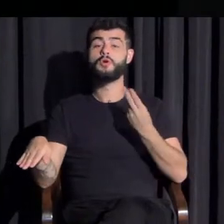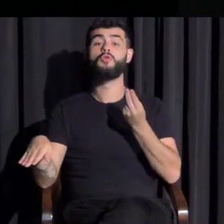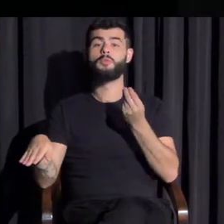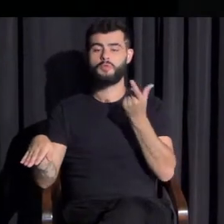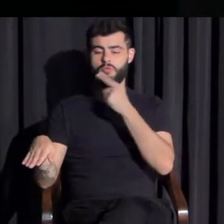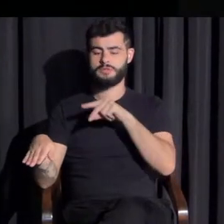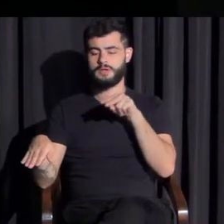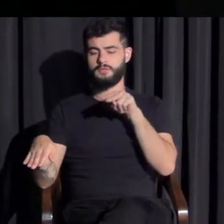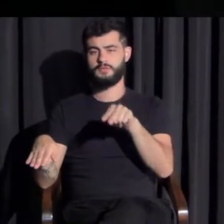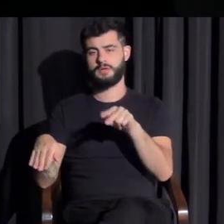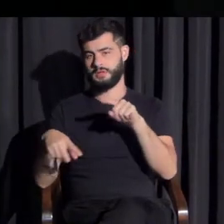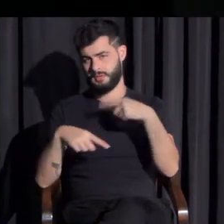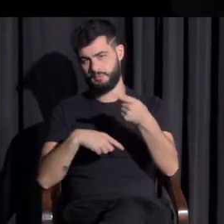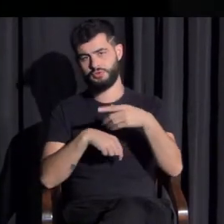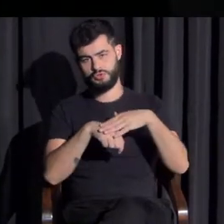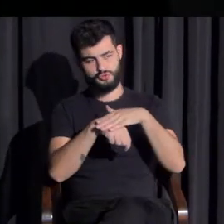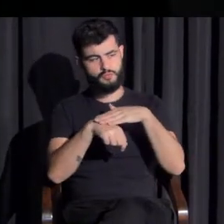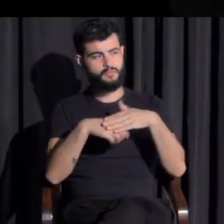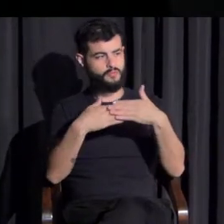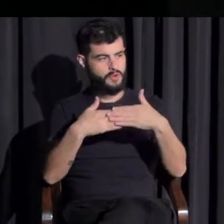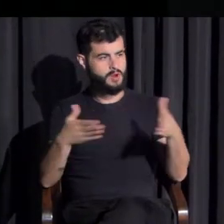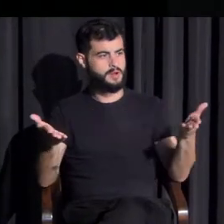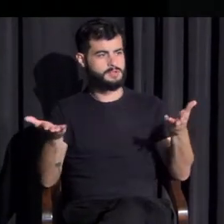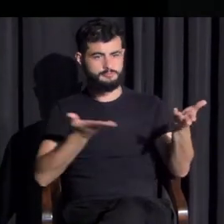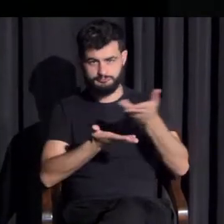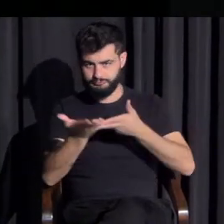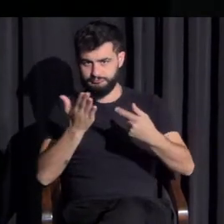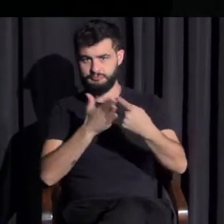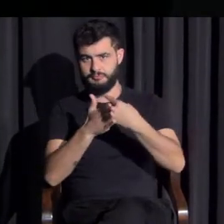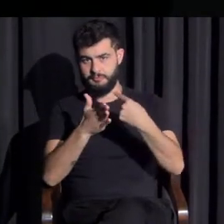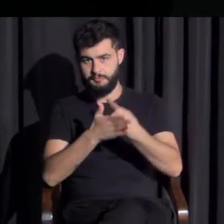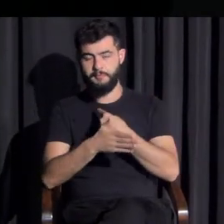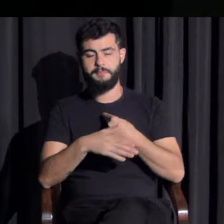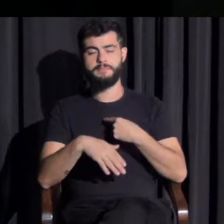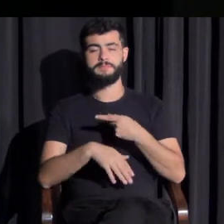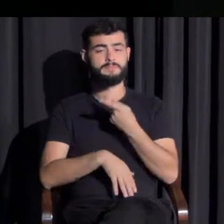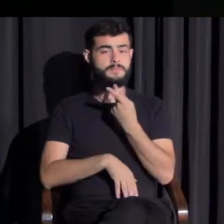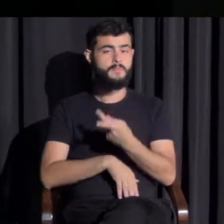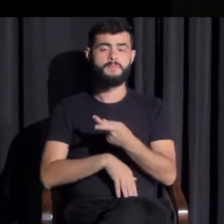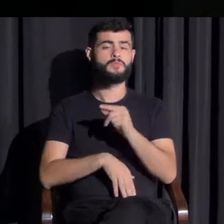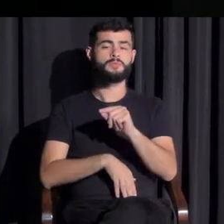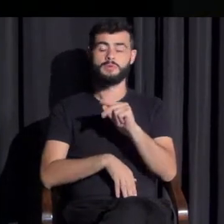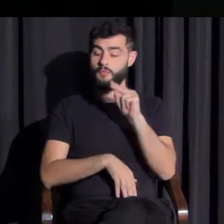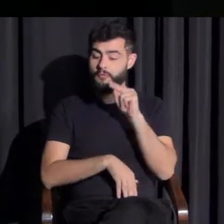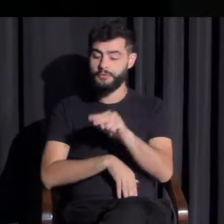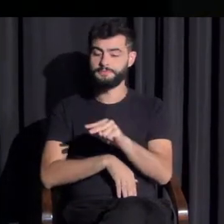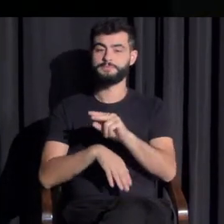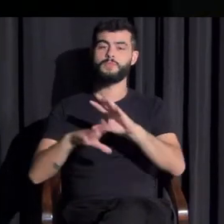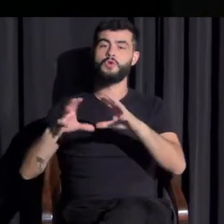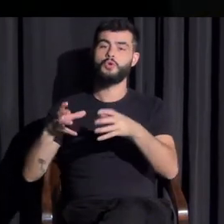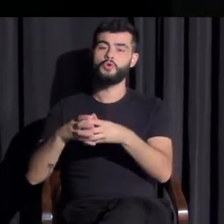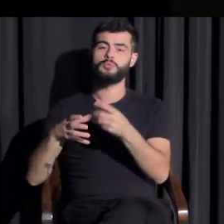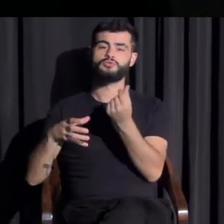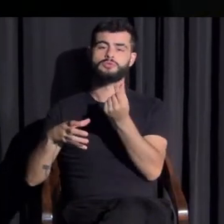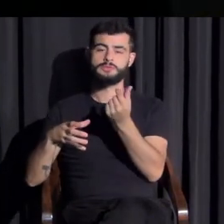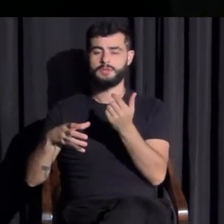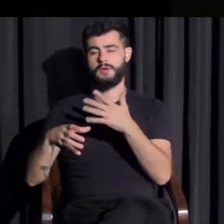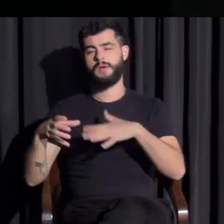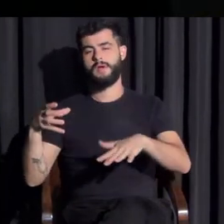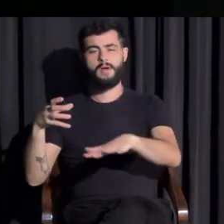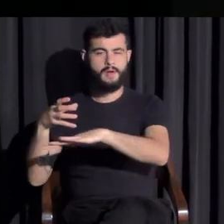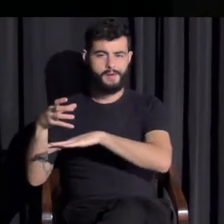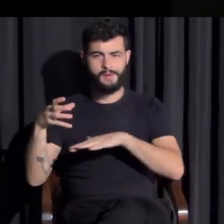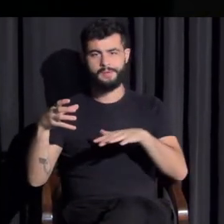gente abre para as conversas, né? Mas há que cruzar classe social, gênero, raça, como